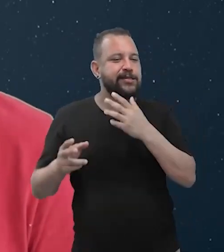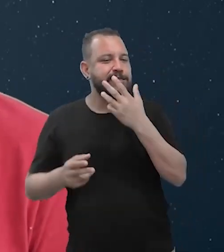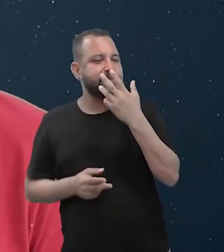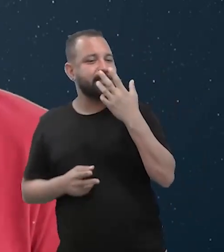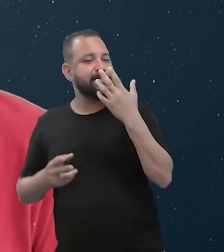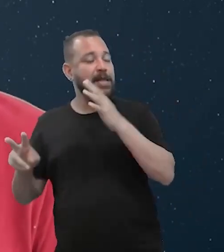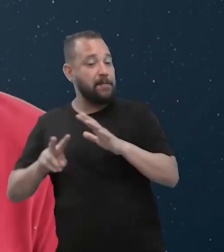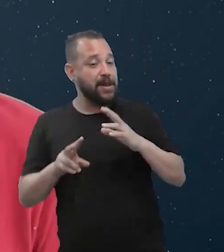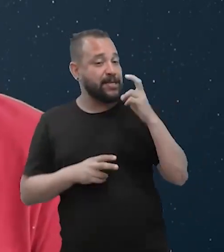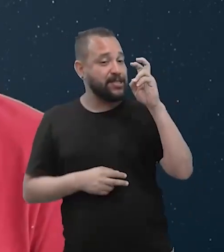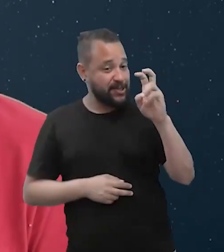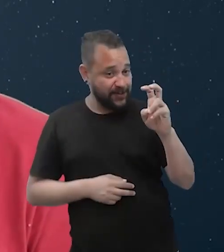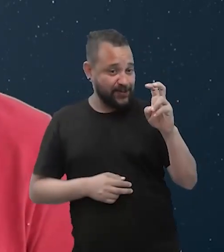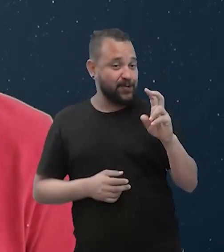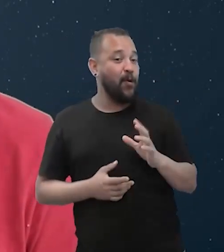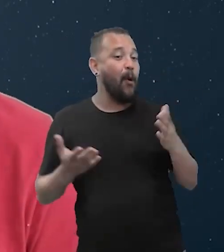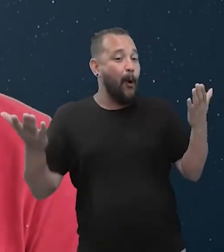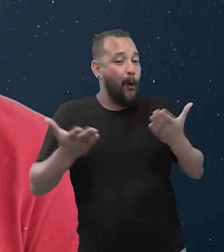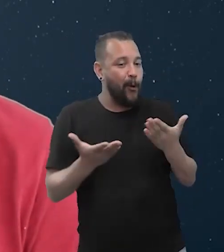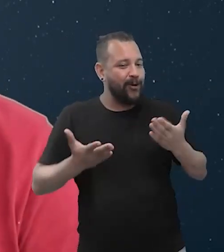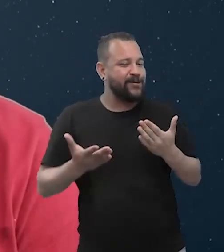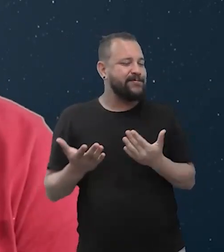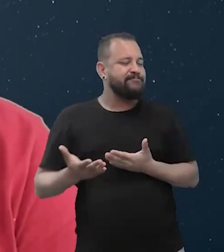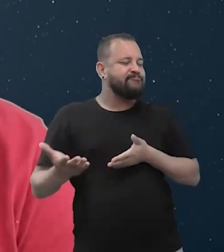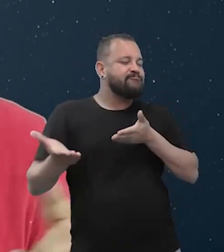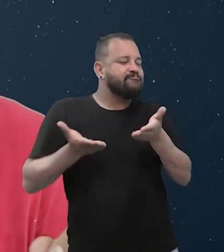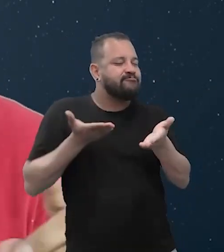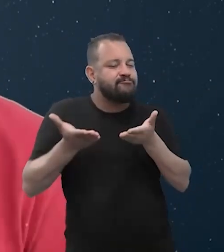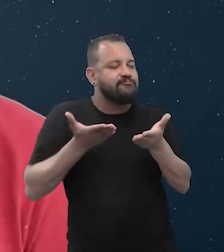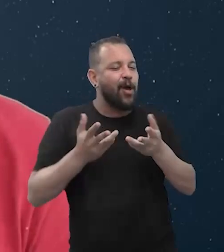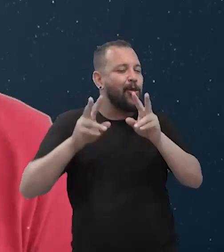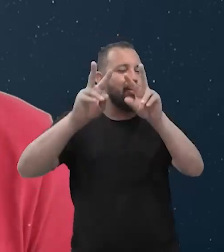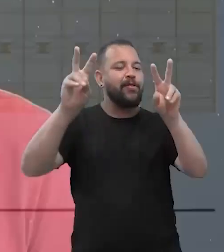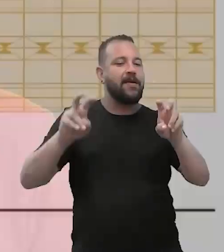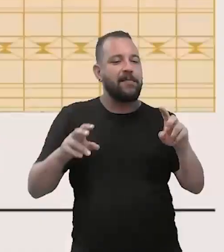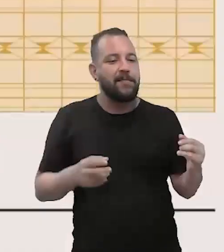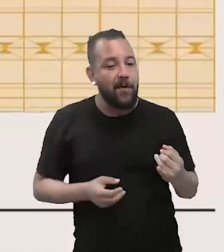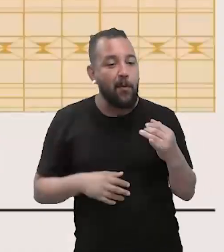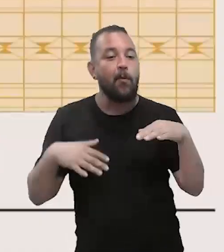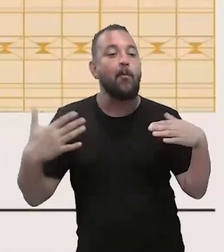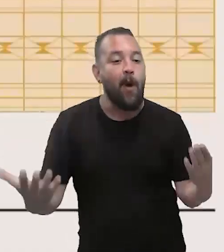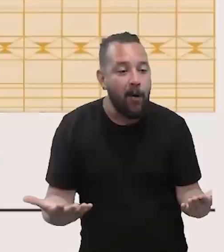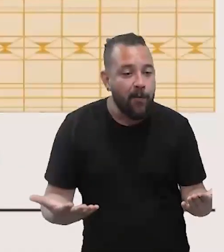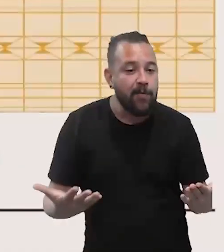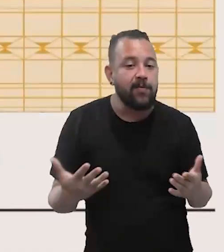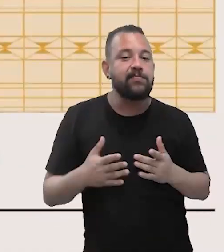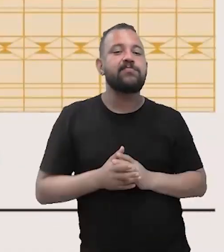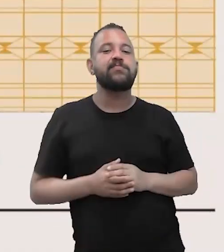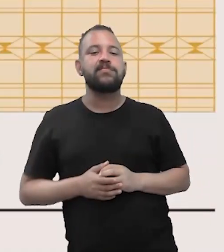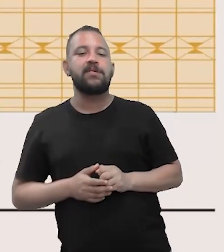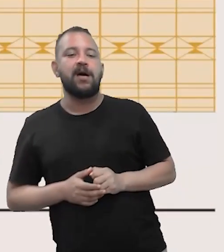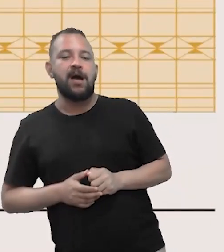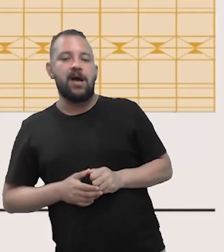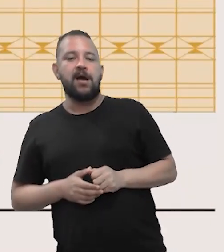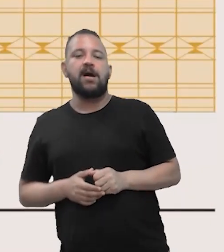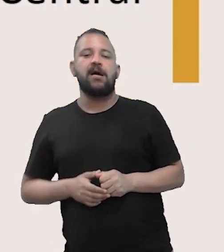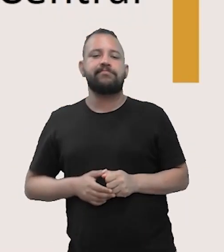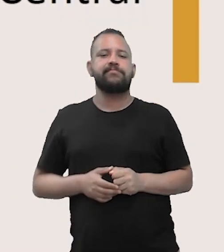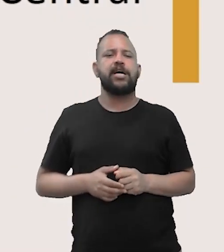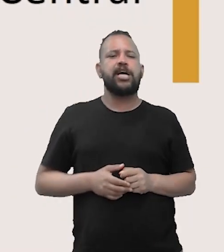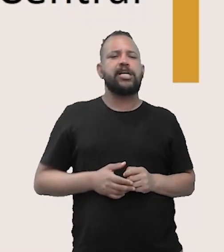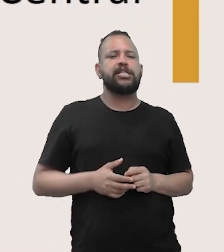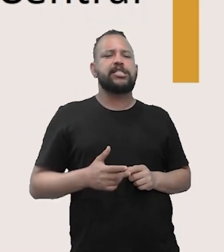e hoje vamos tratar aqui com vocês de um tema muito especial, a área estatística. Eu já